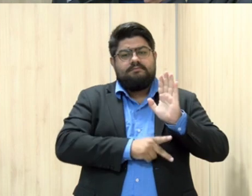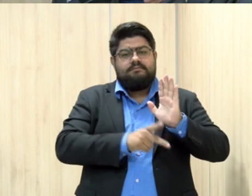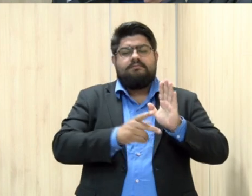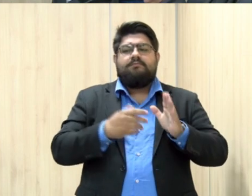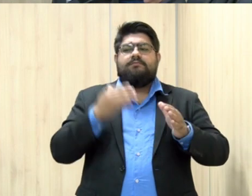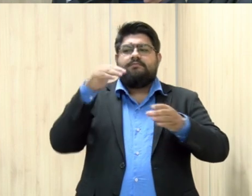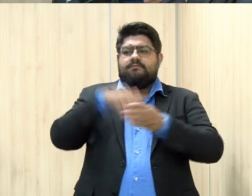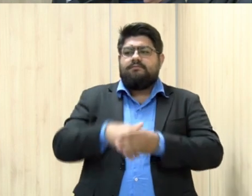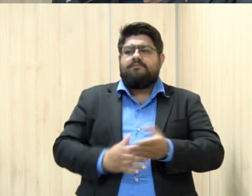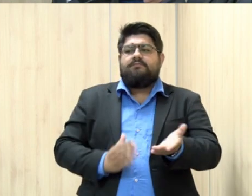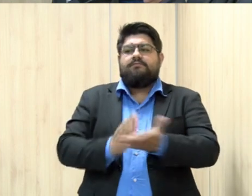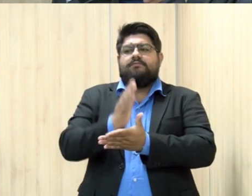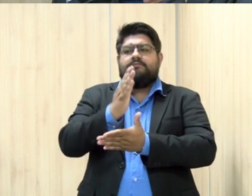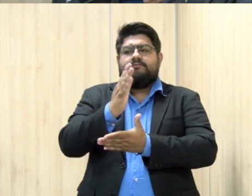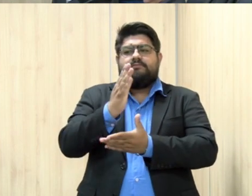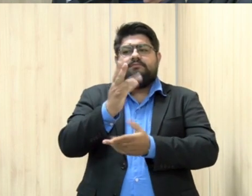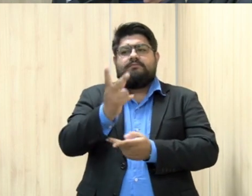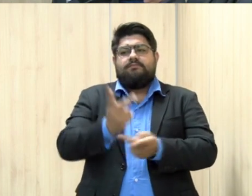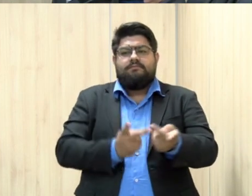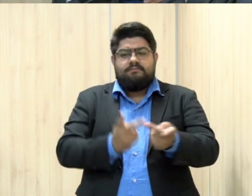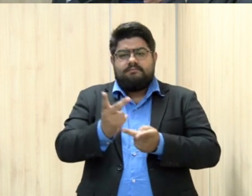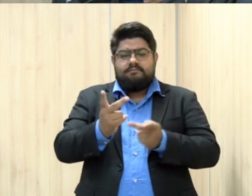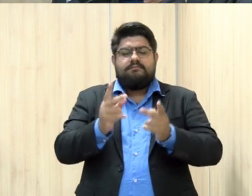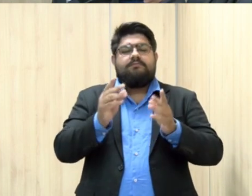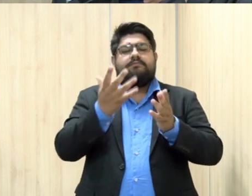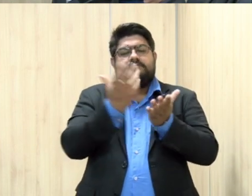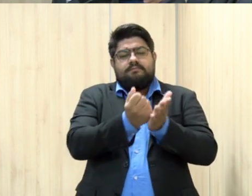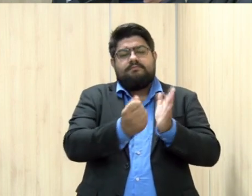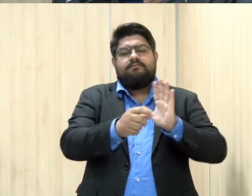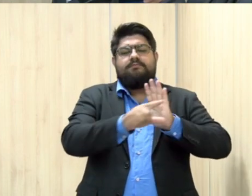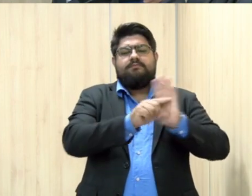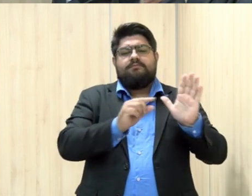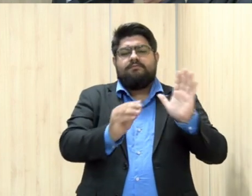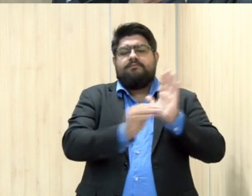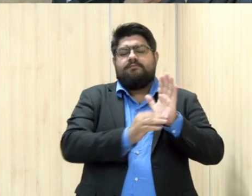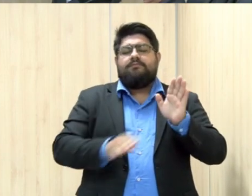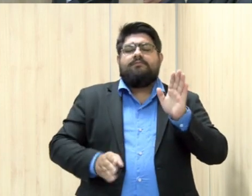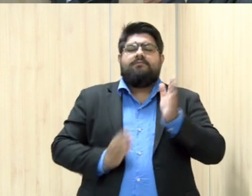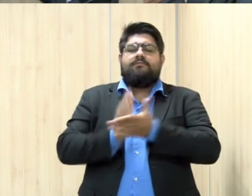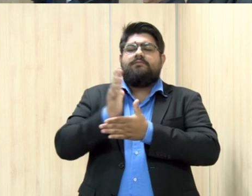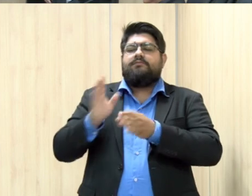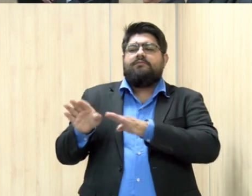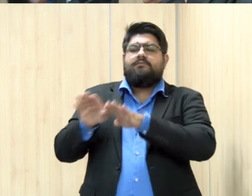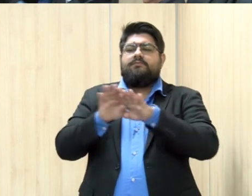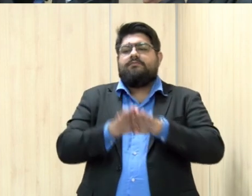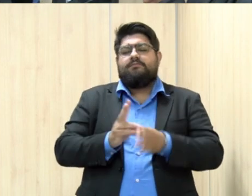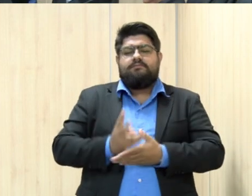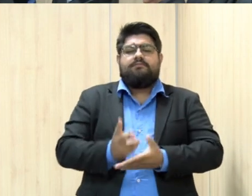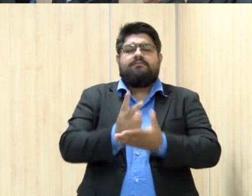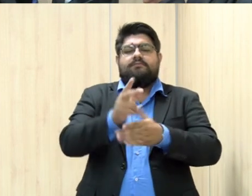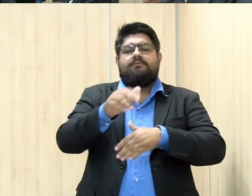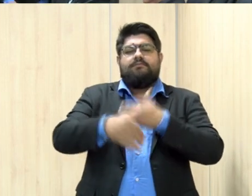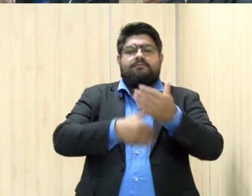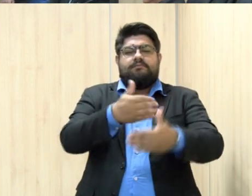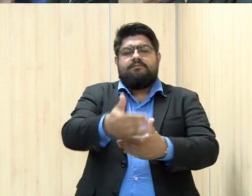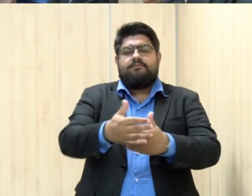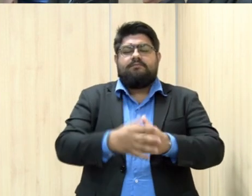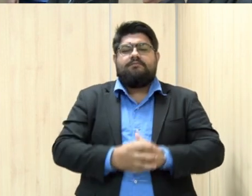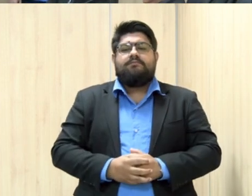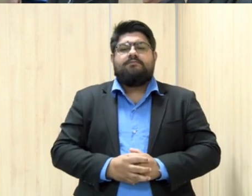voto pela aprovação da matéria com emenda Está aprovado por unanimidade segue a sua tramitação